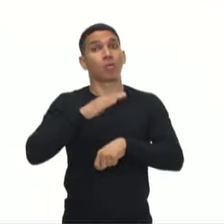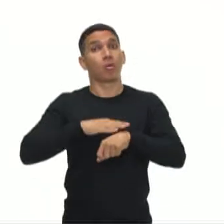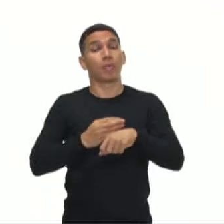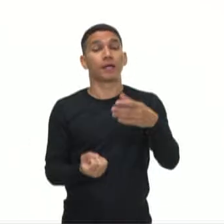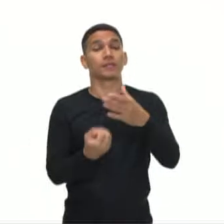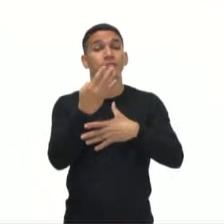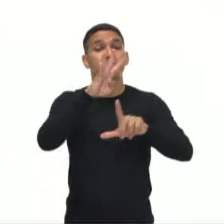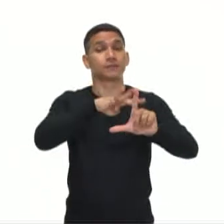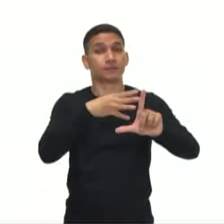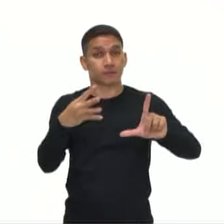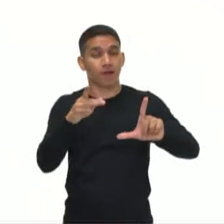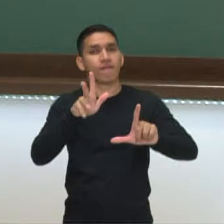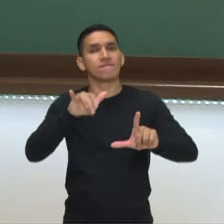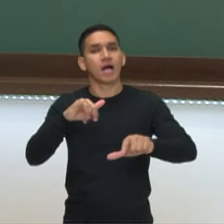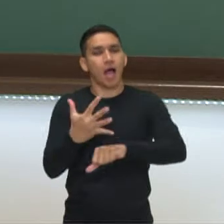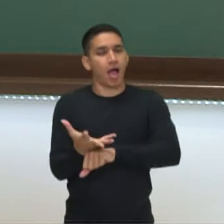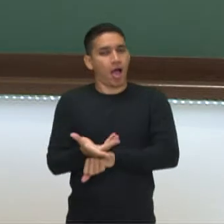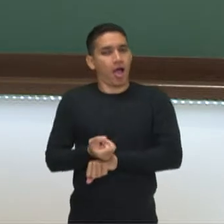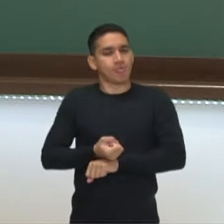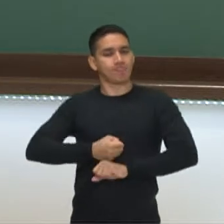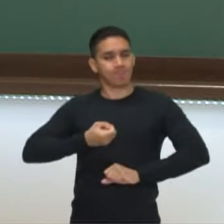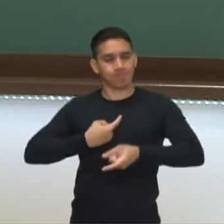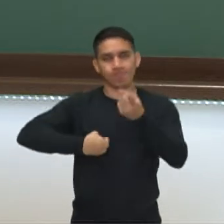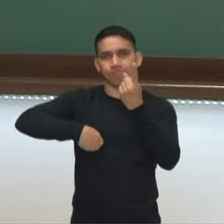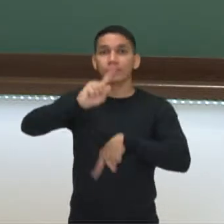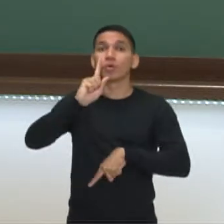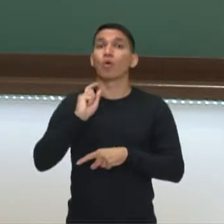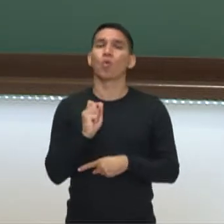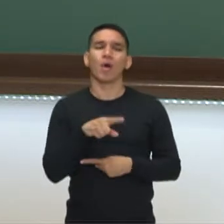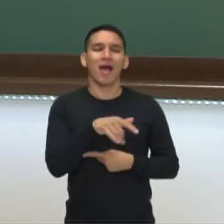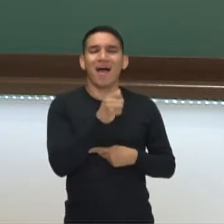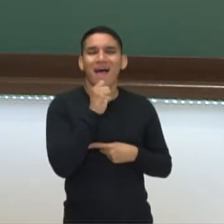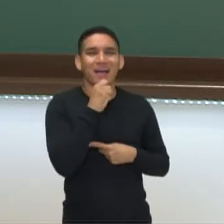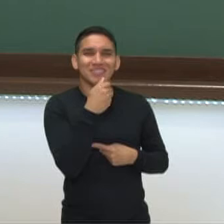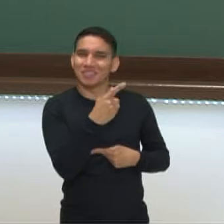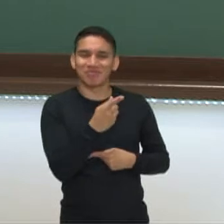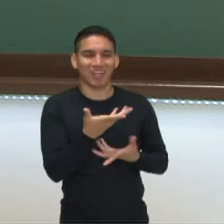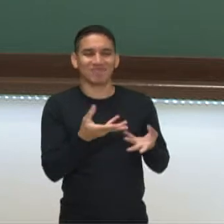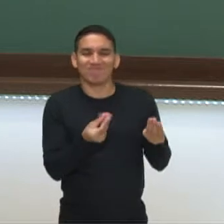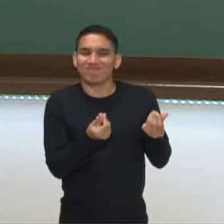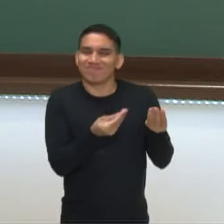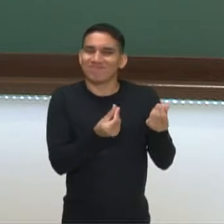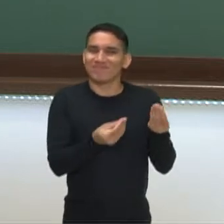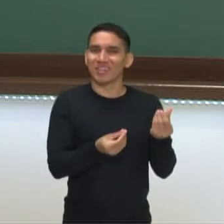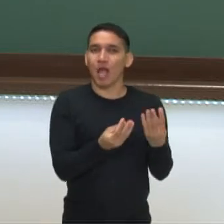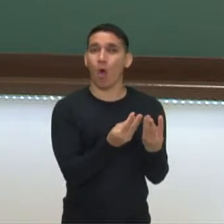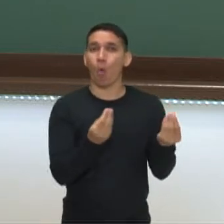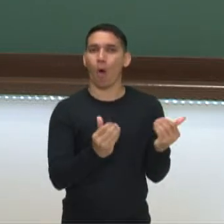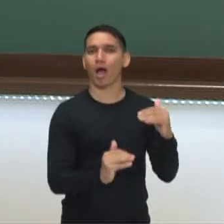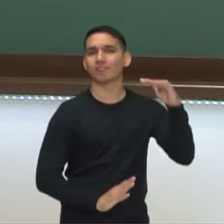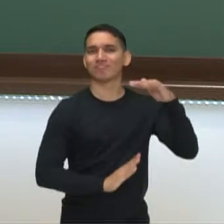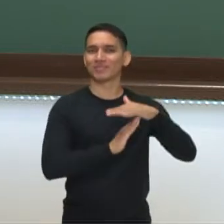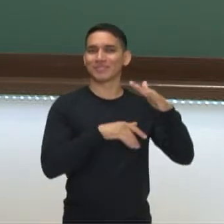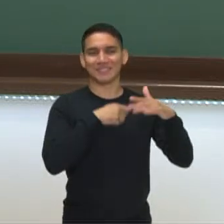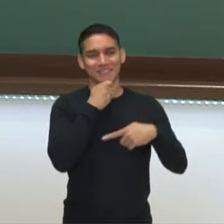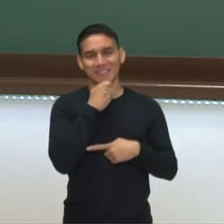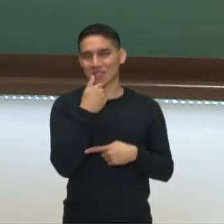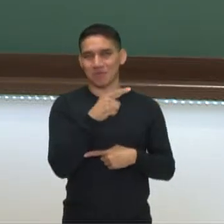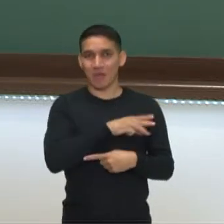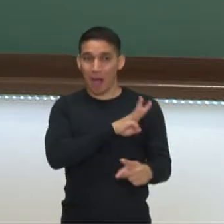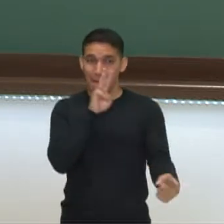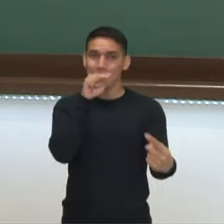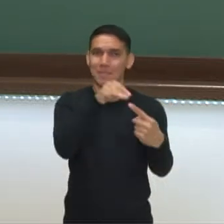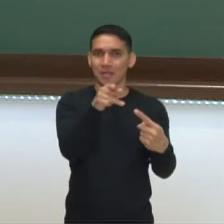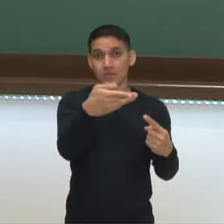vai desenvolver aquelas habilidades em que não há uma desenvoltura, né? Em que você não atingiu aquilo que a sua meta, que você